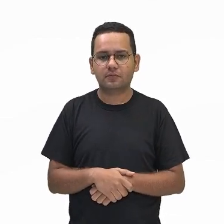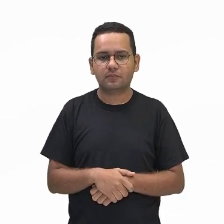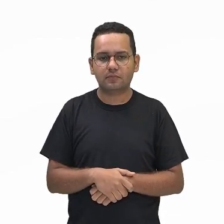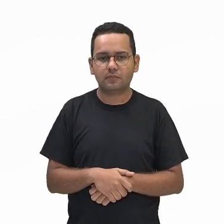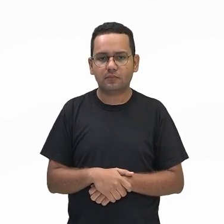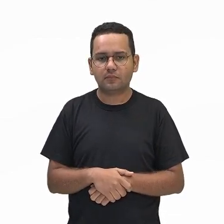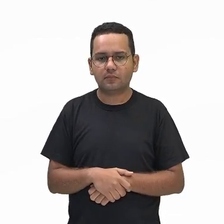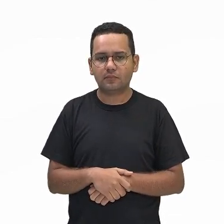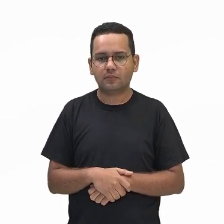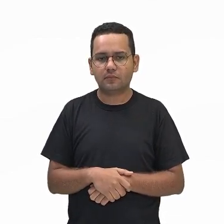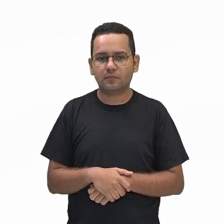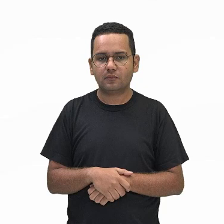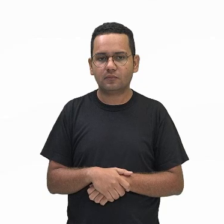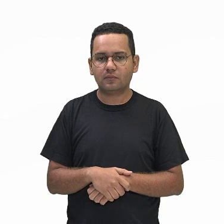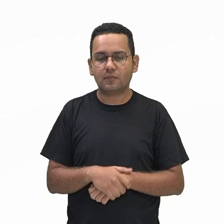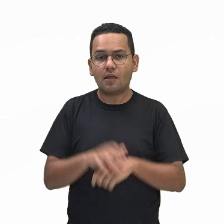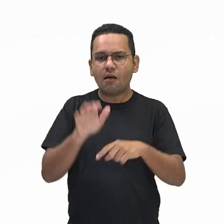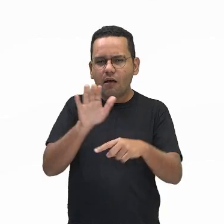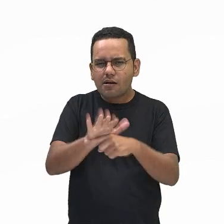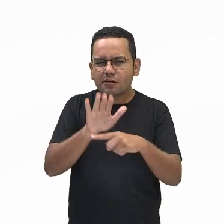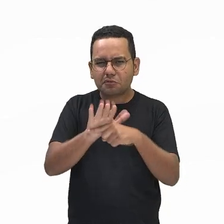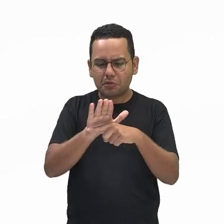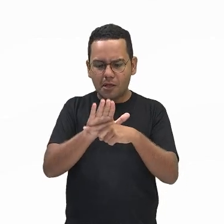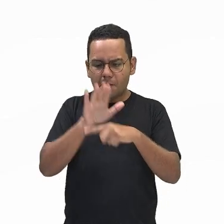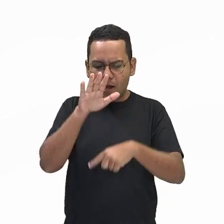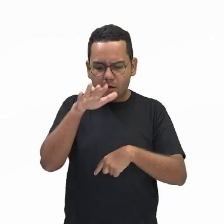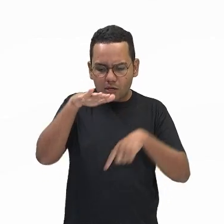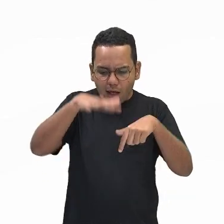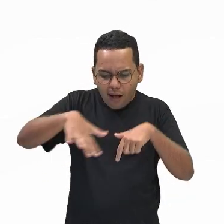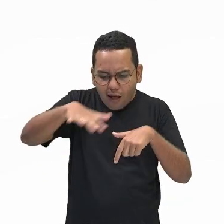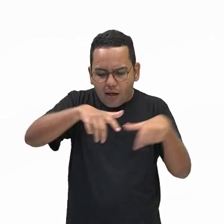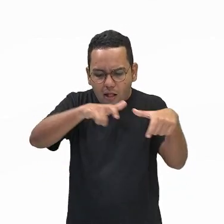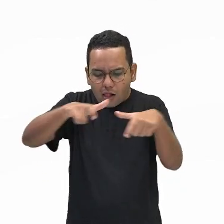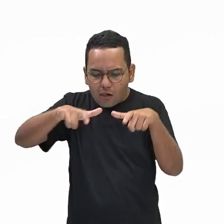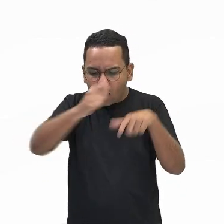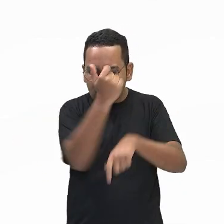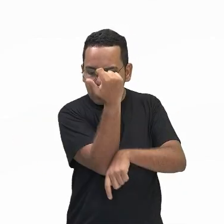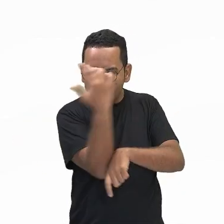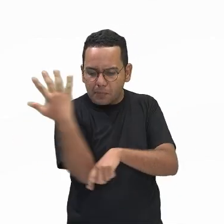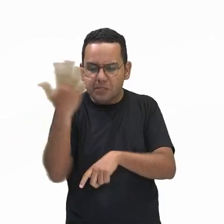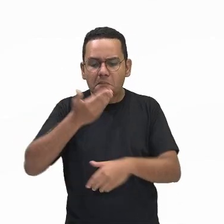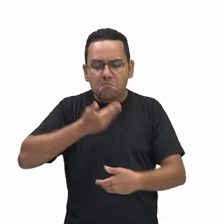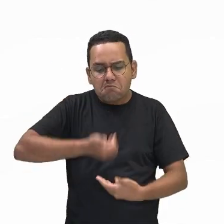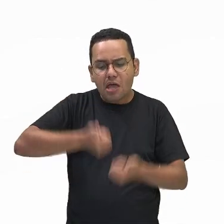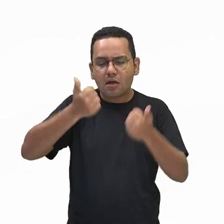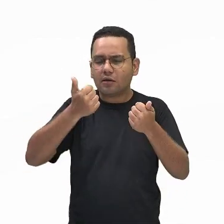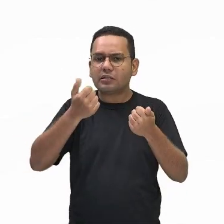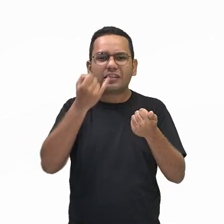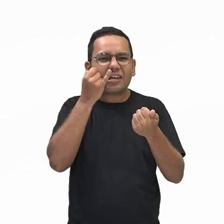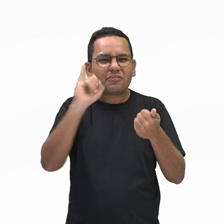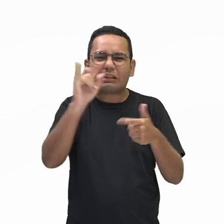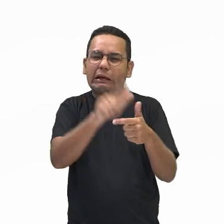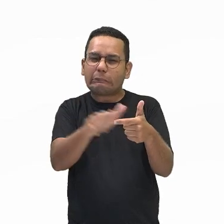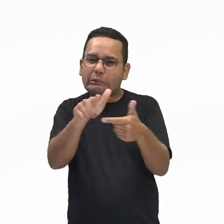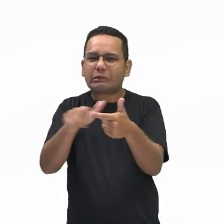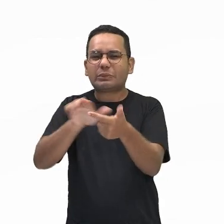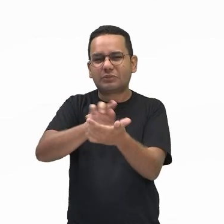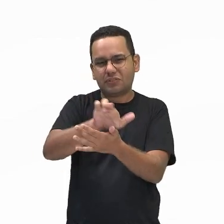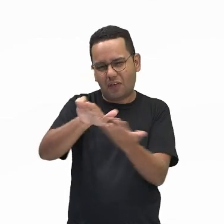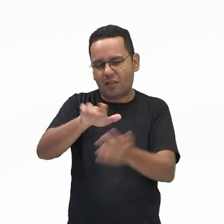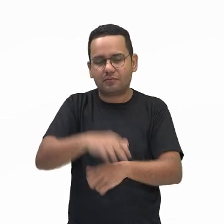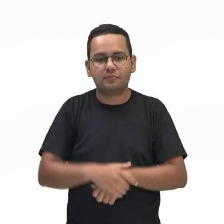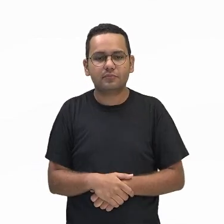esse ambiente se torne melhor, né, que os impactos a ele sejam reduzidos. Então, você observa aí que existem